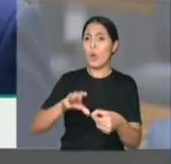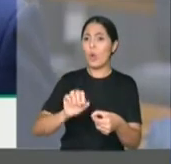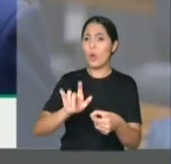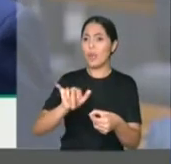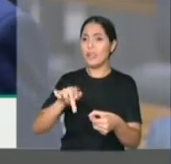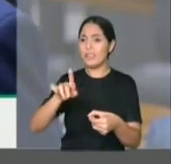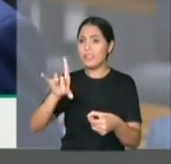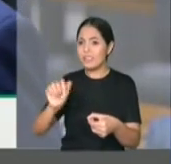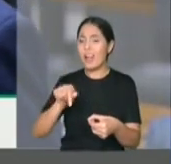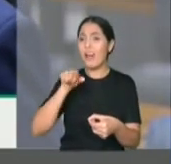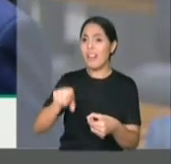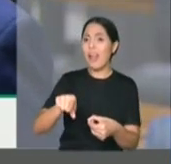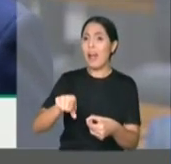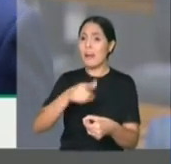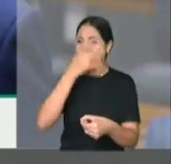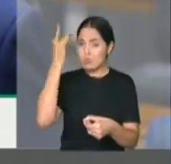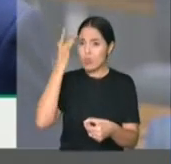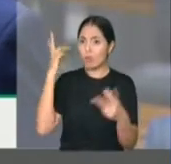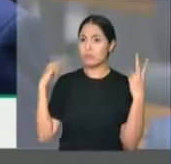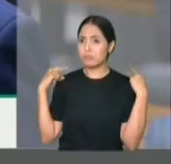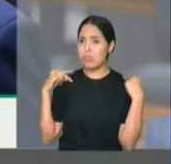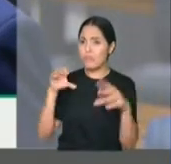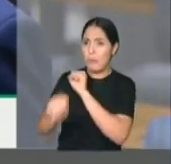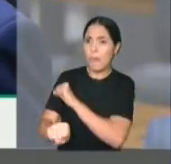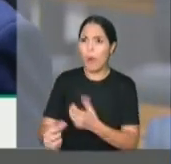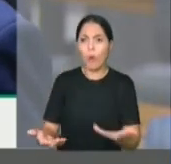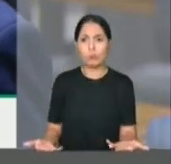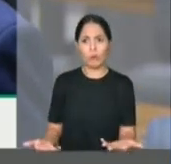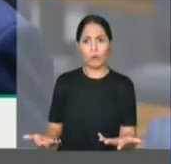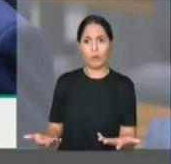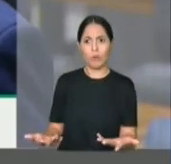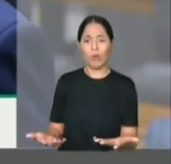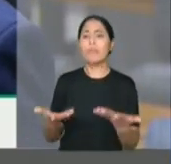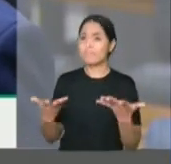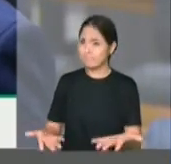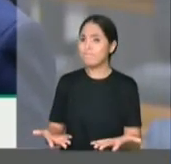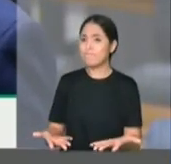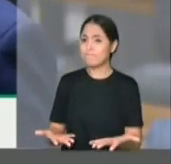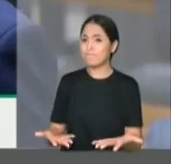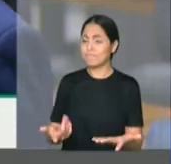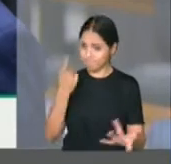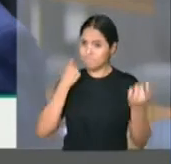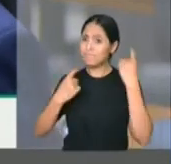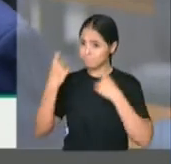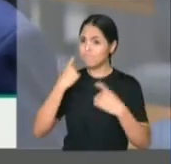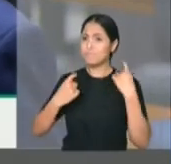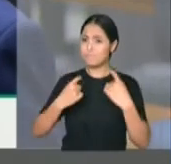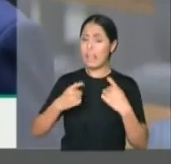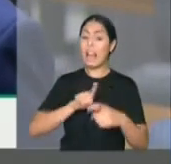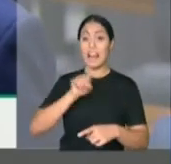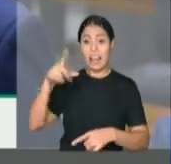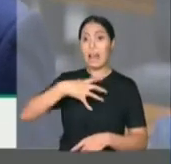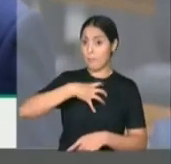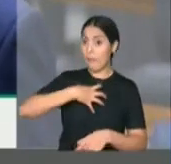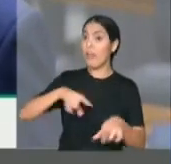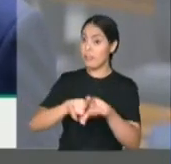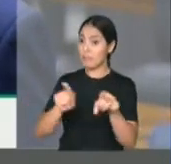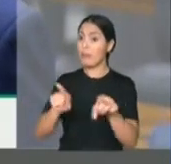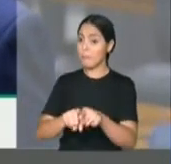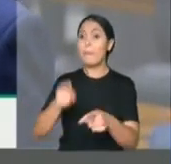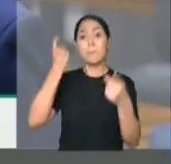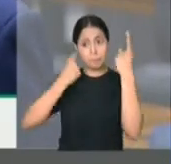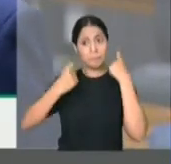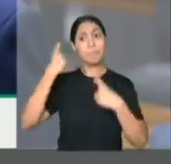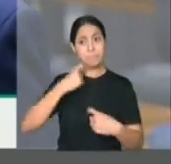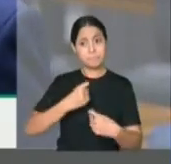é morte também registrada na no estado da bahia uma situação que com certeza preocupa os milhares de motoristas que trabalham